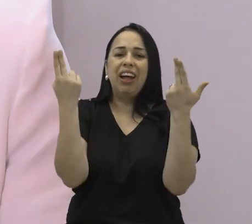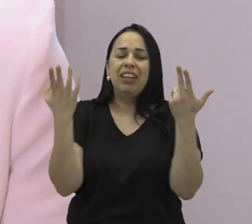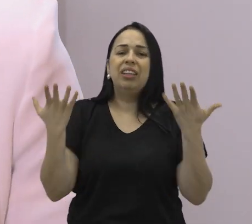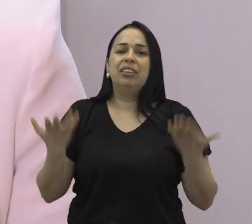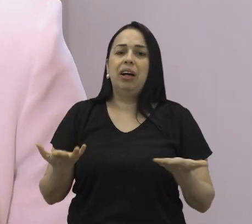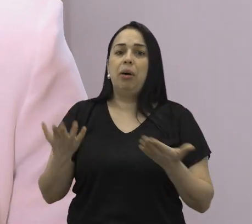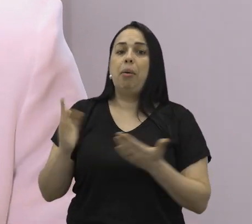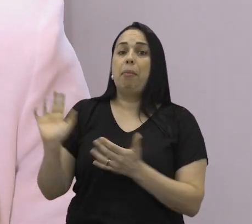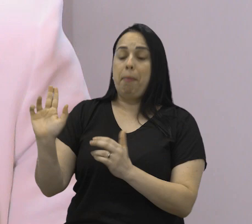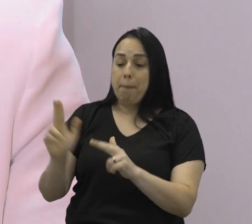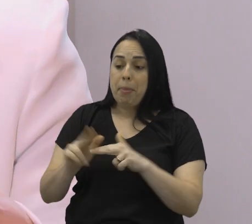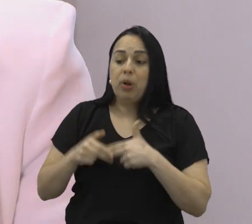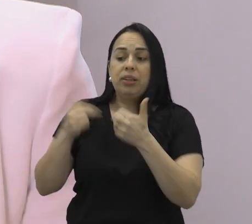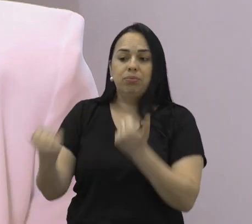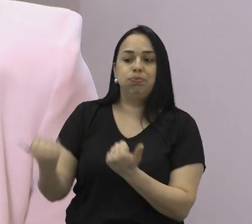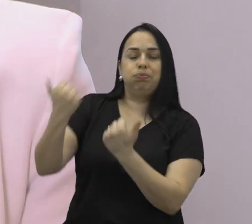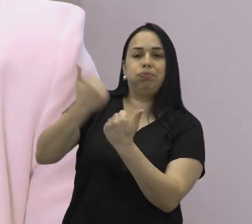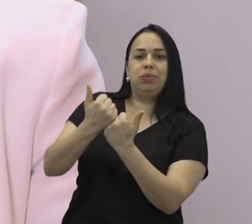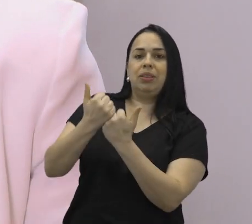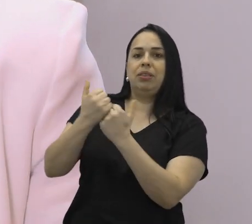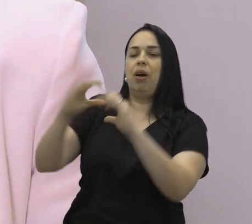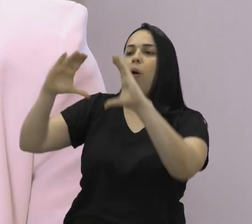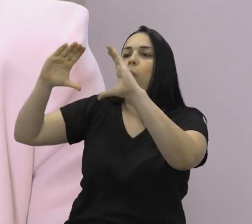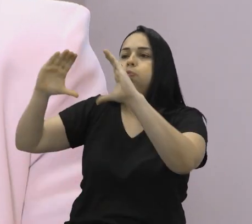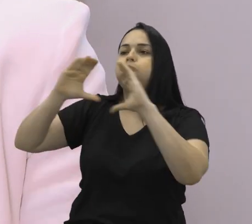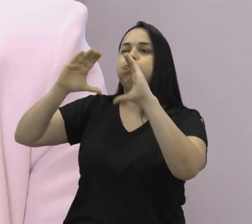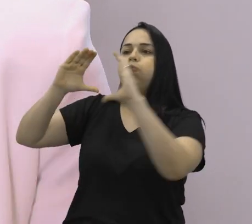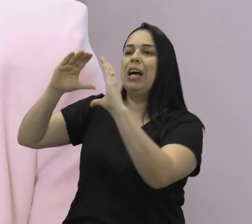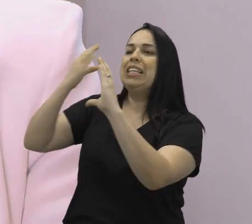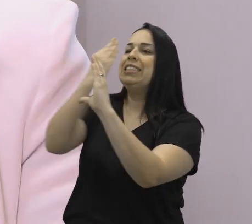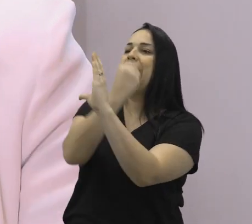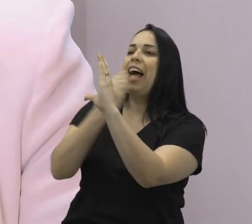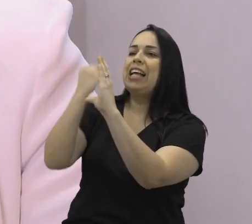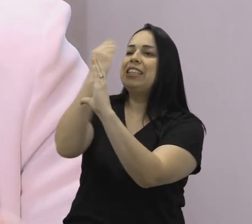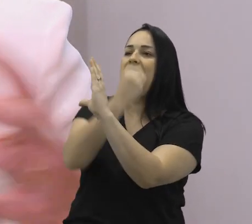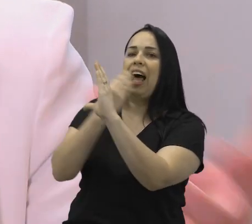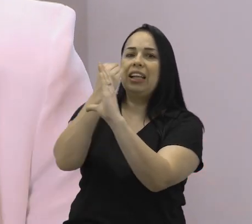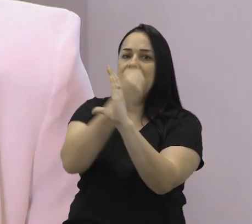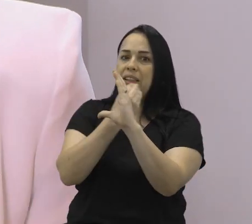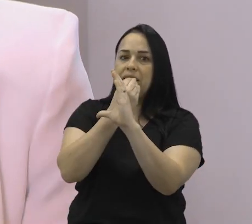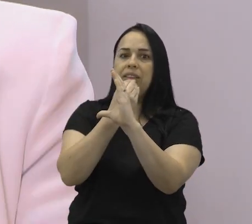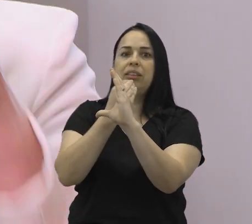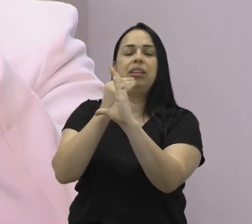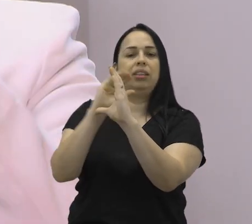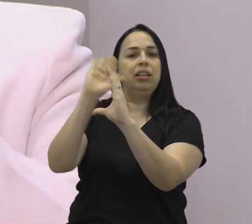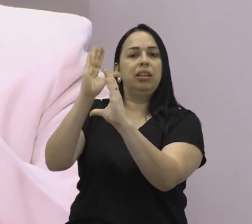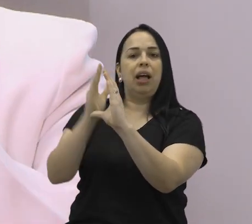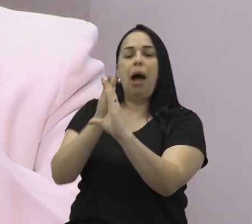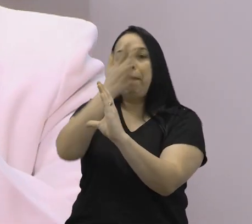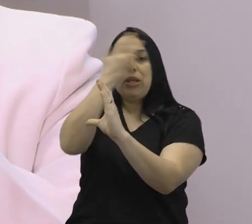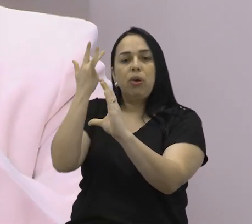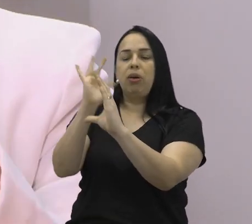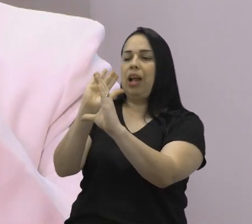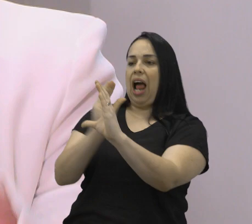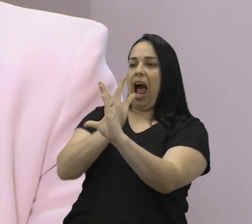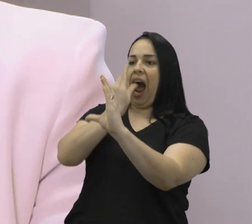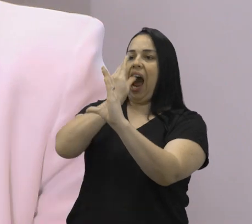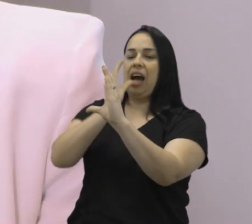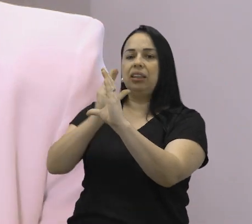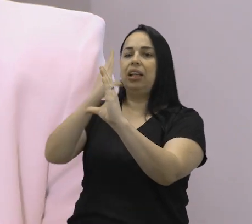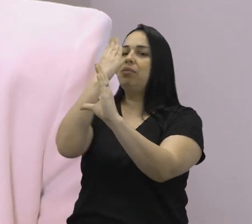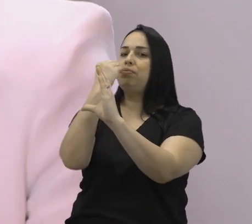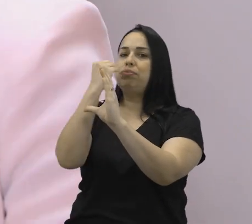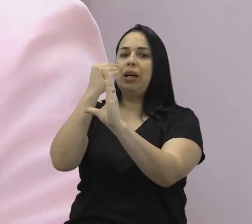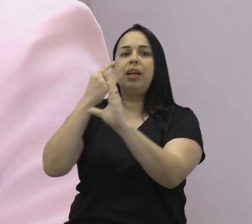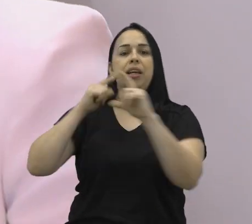Então, esse novo sensor, ele é um sensor único, então não tem nada que é descartado. A gente coloca na boca do paciente e